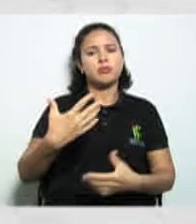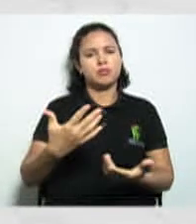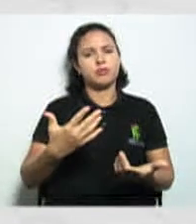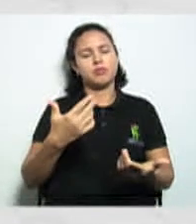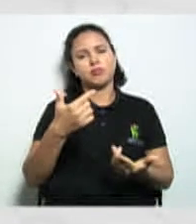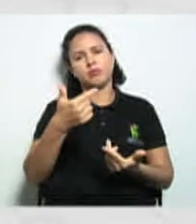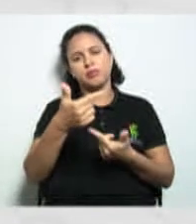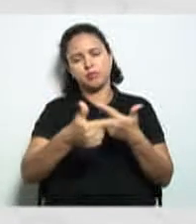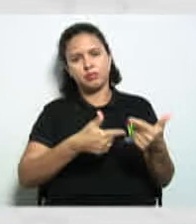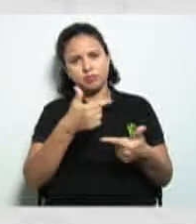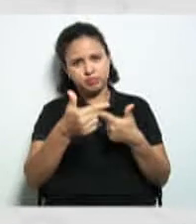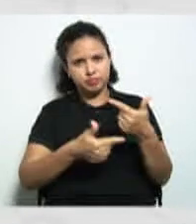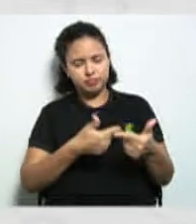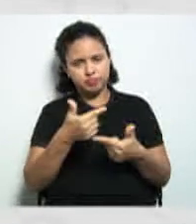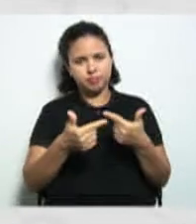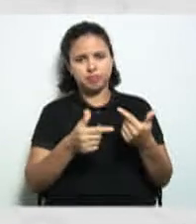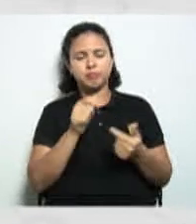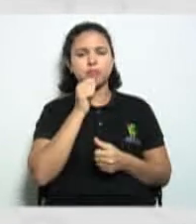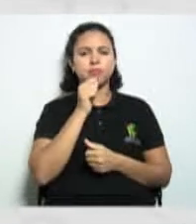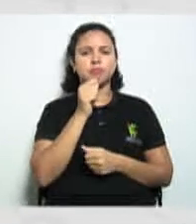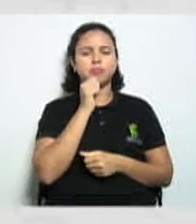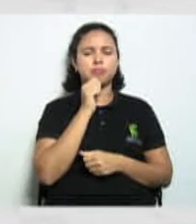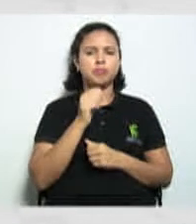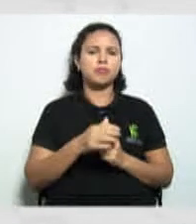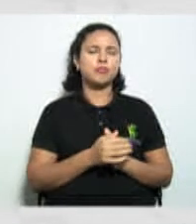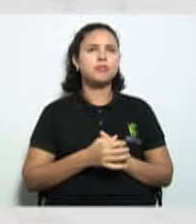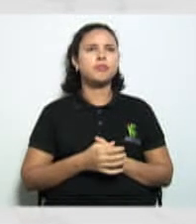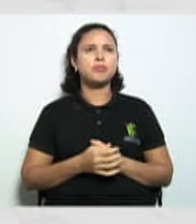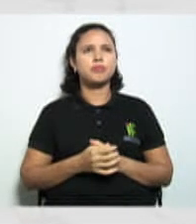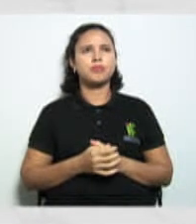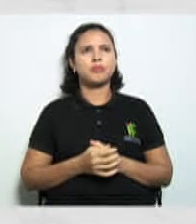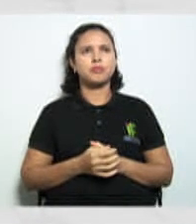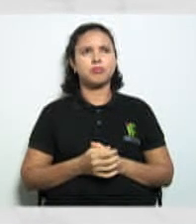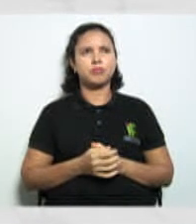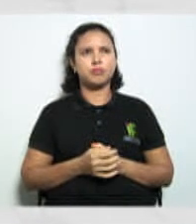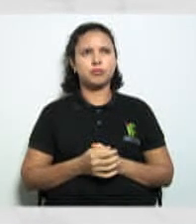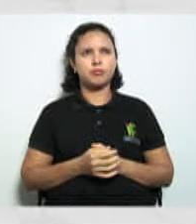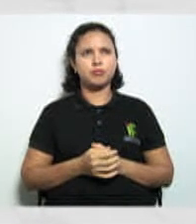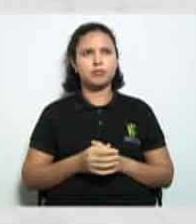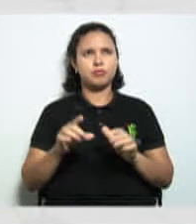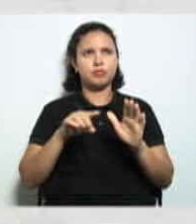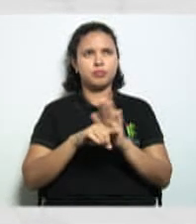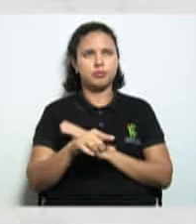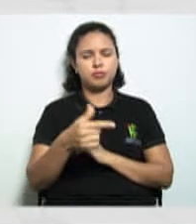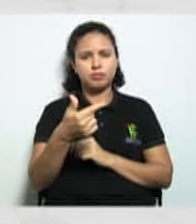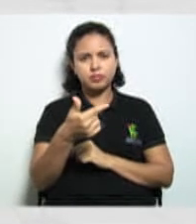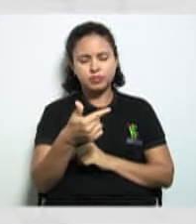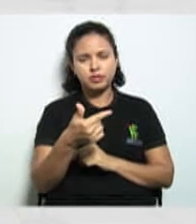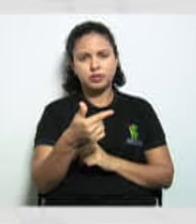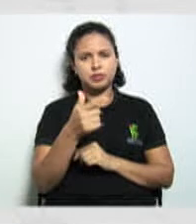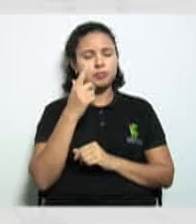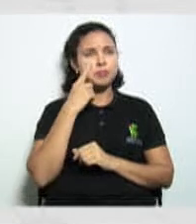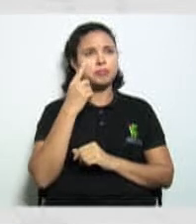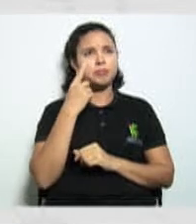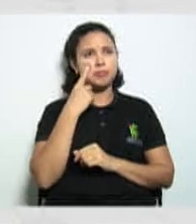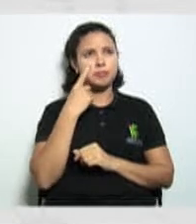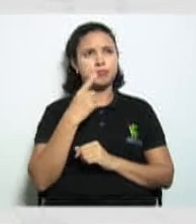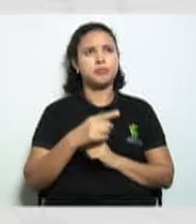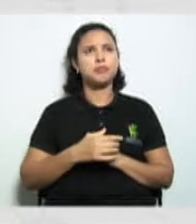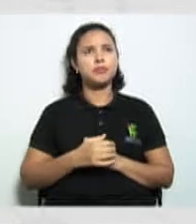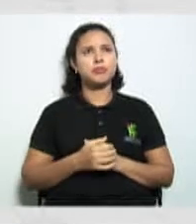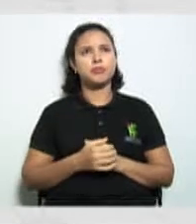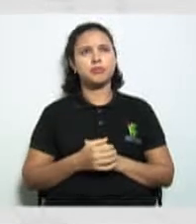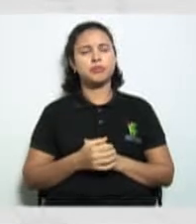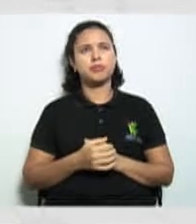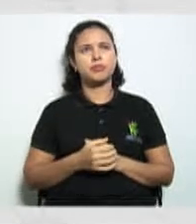emprego. Muito bem, a nossa próxima questão é uma questão de alternativa, como vocês já conhecem, e ela